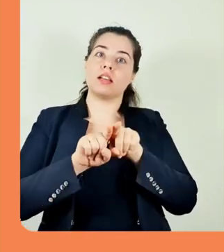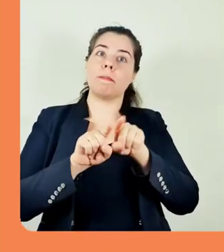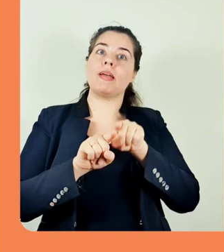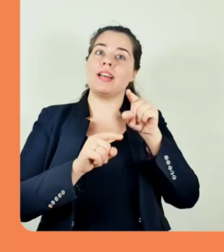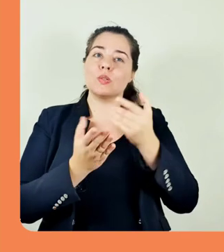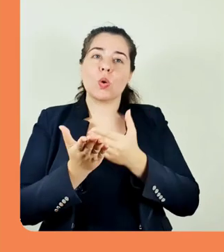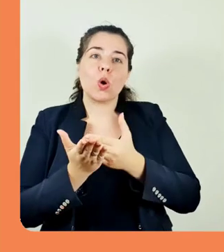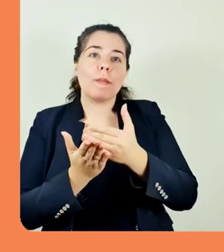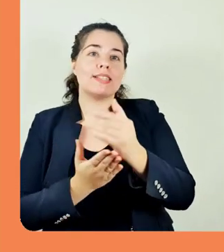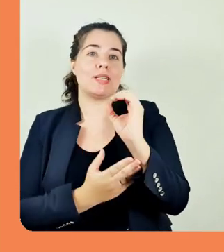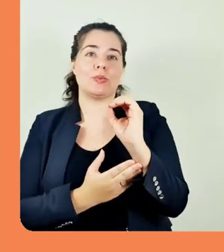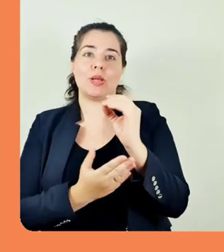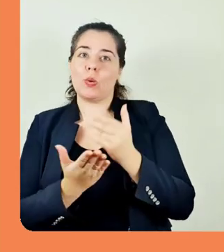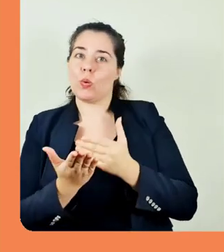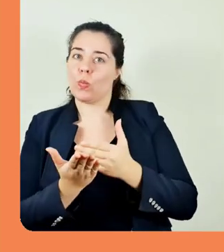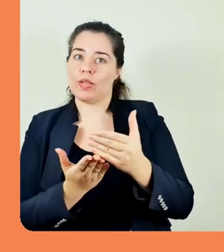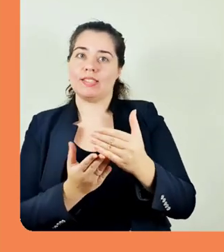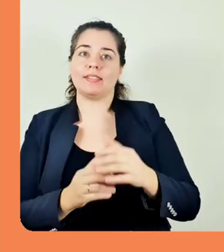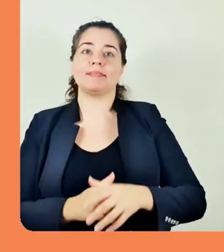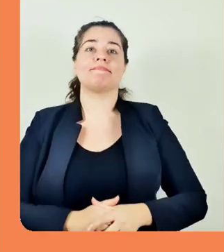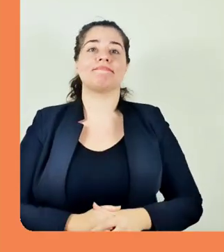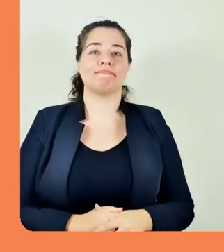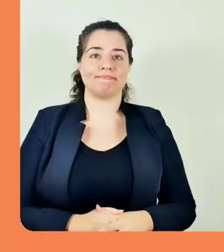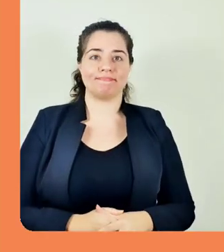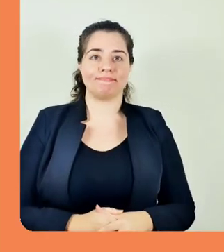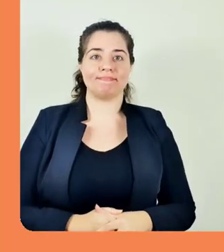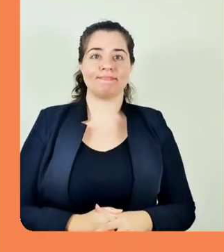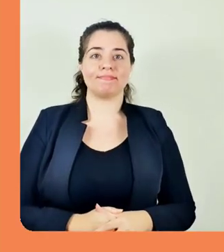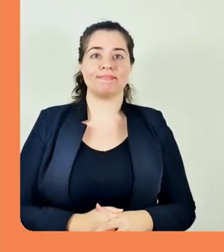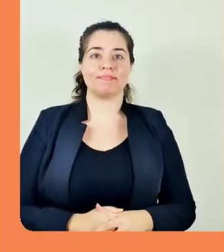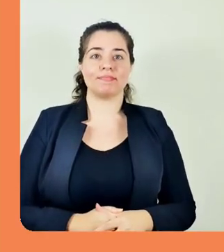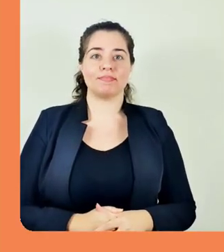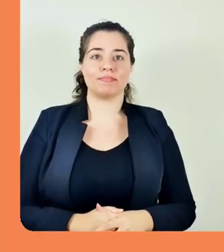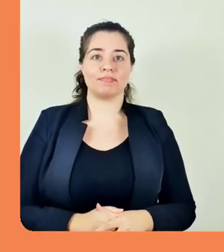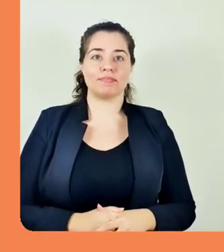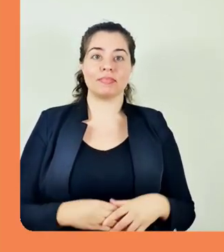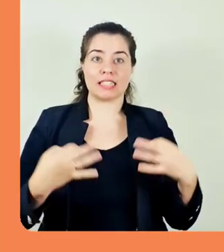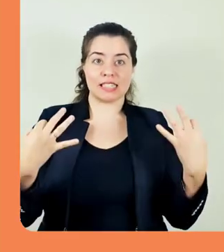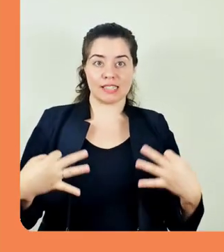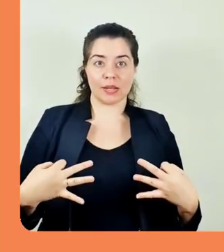Ah e você então eles então iniciaram do zero